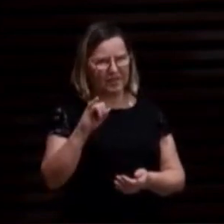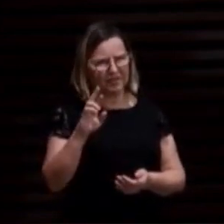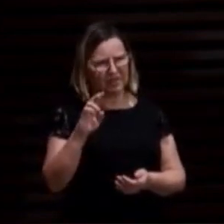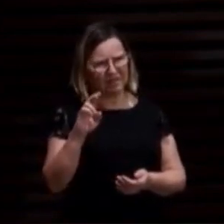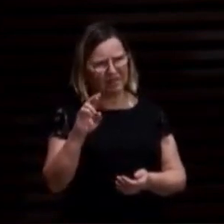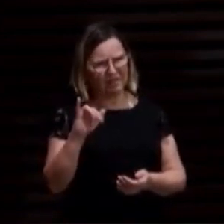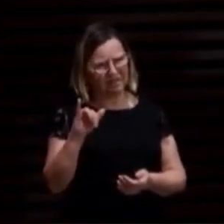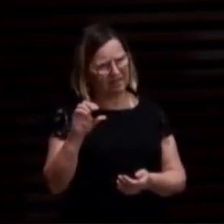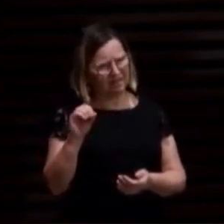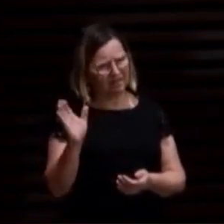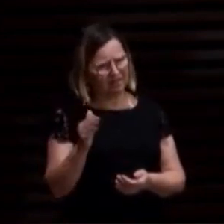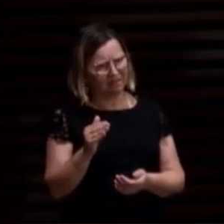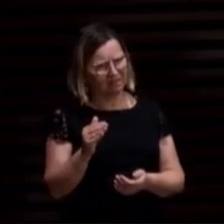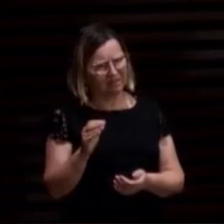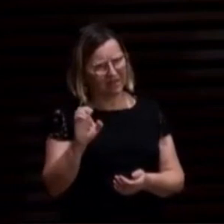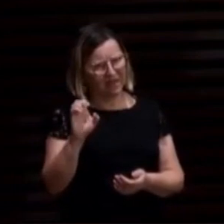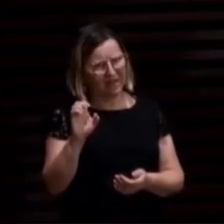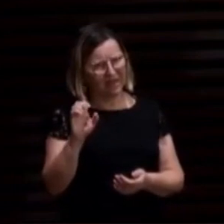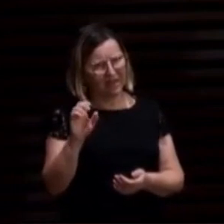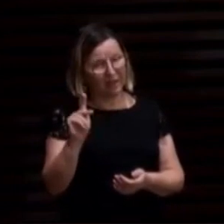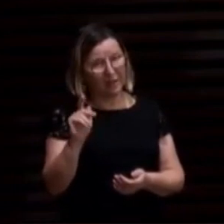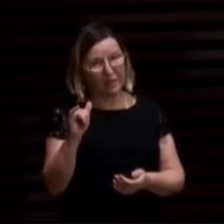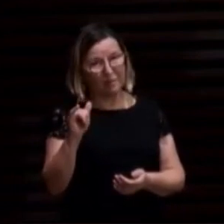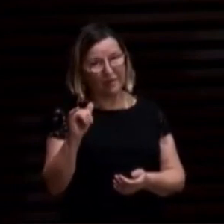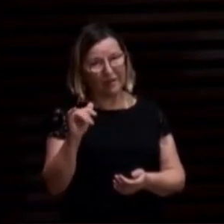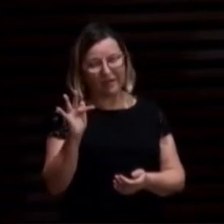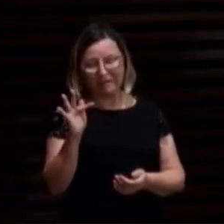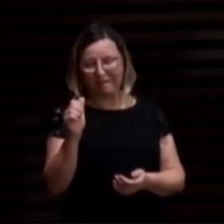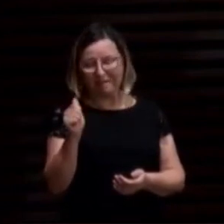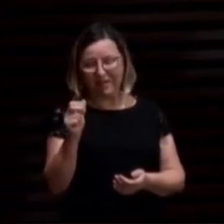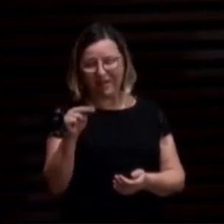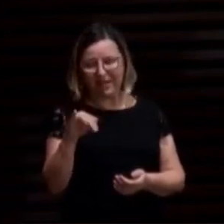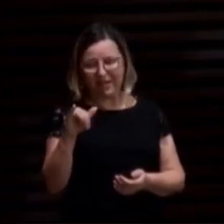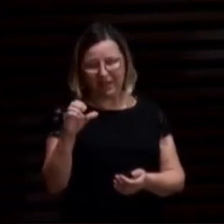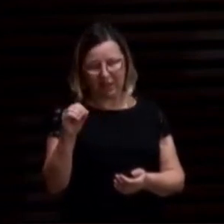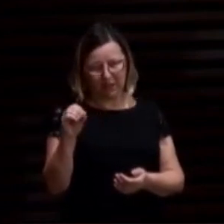os Antíocos, dizendo melhor, os Antíocos começaram